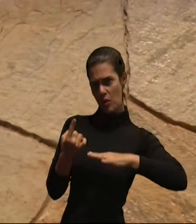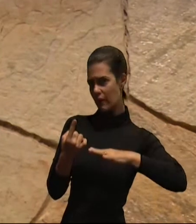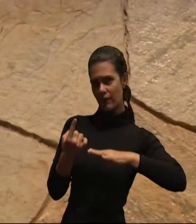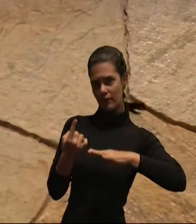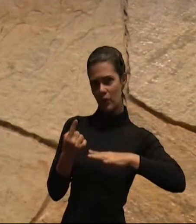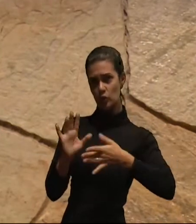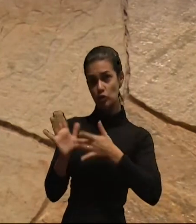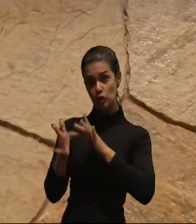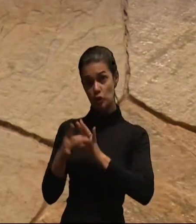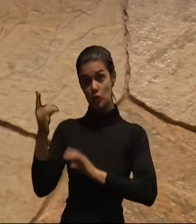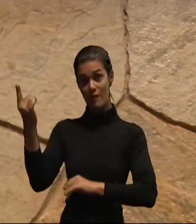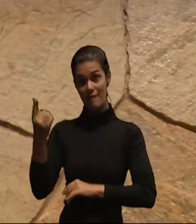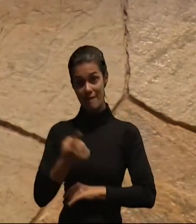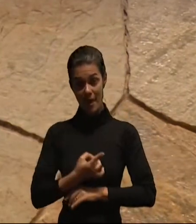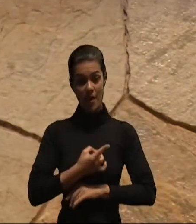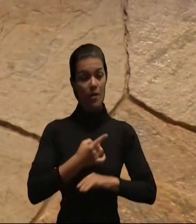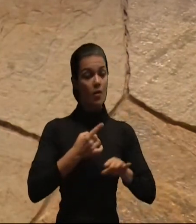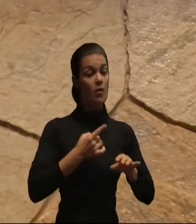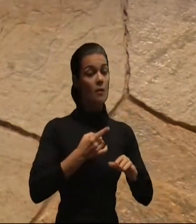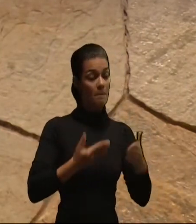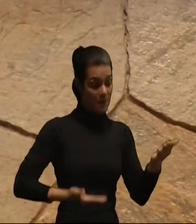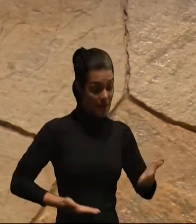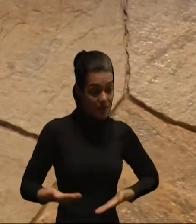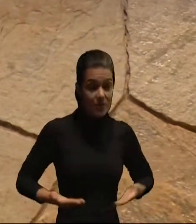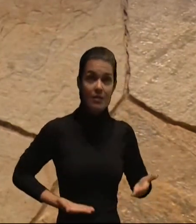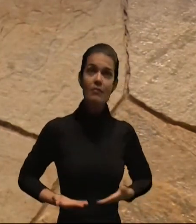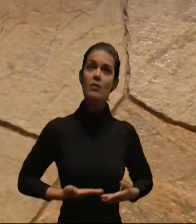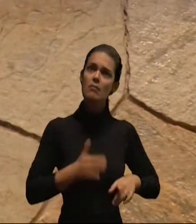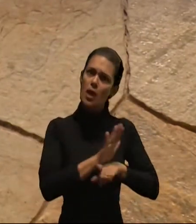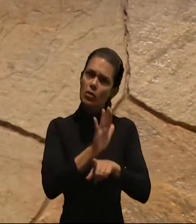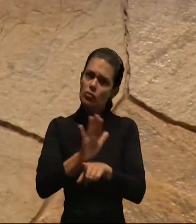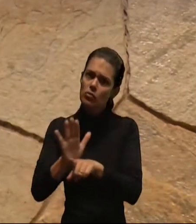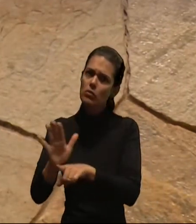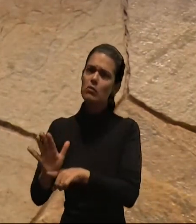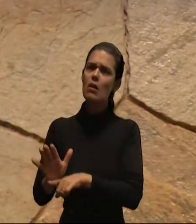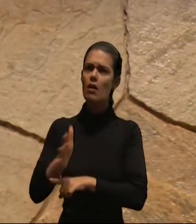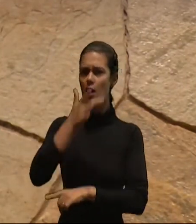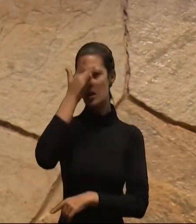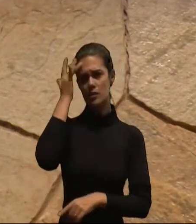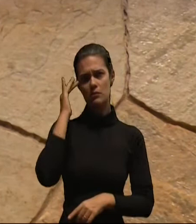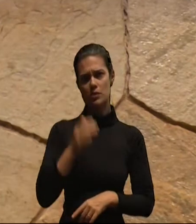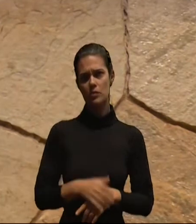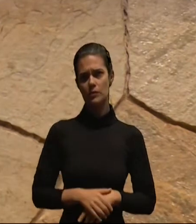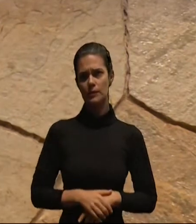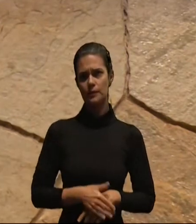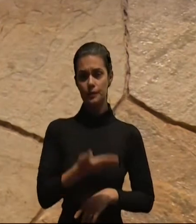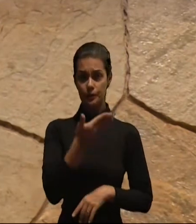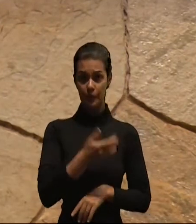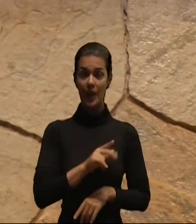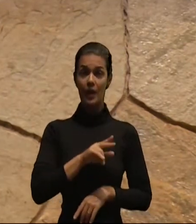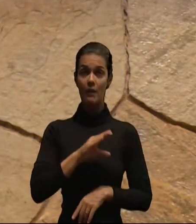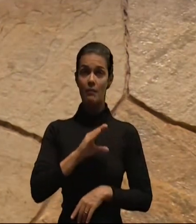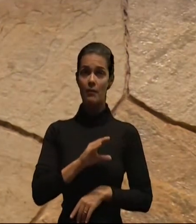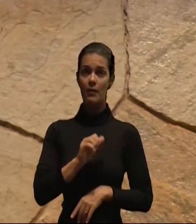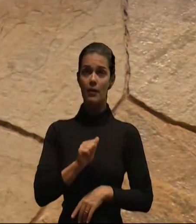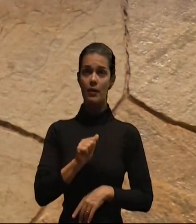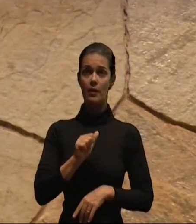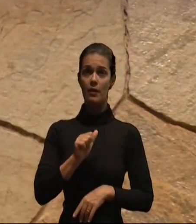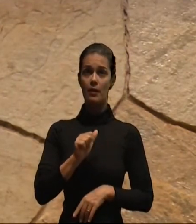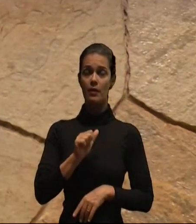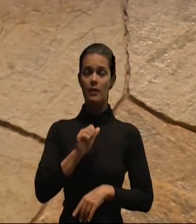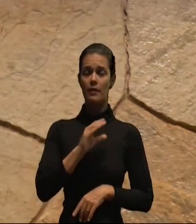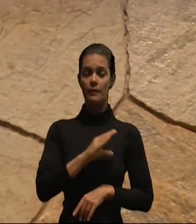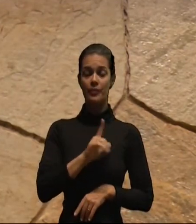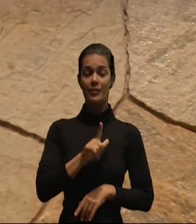Acabamos de ouvir um testemunho de uma irmã que está retratando a experiência de tantas